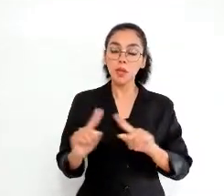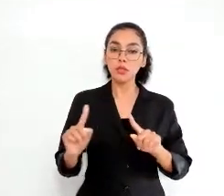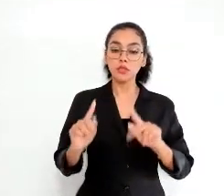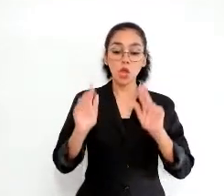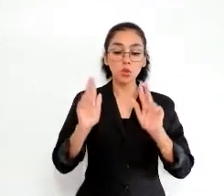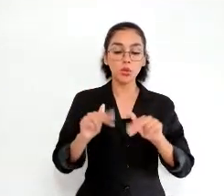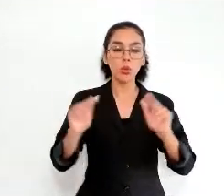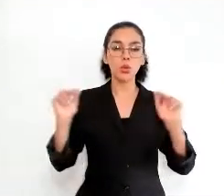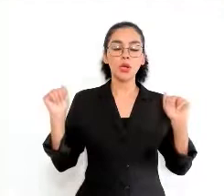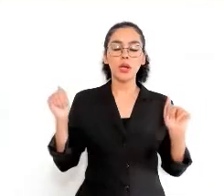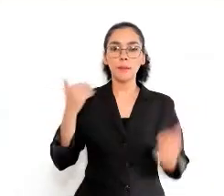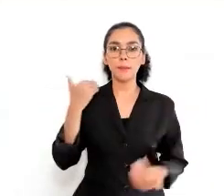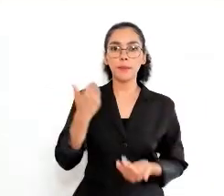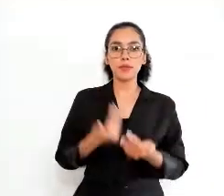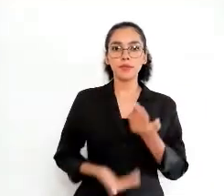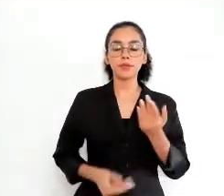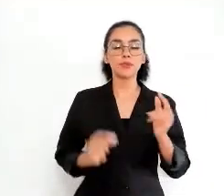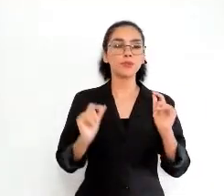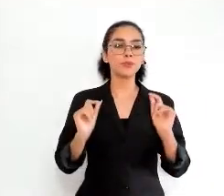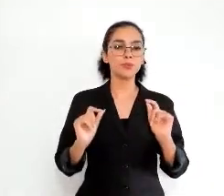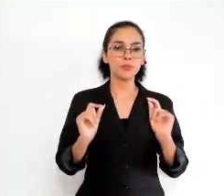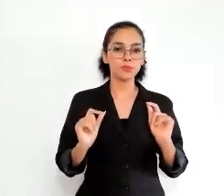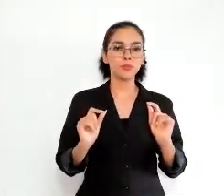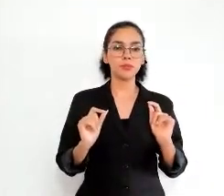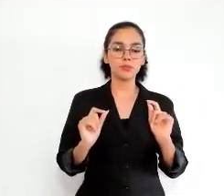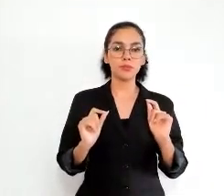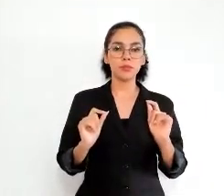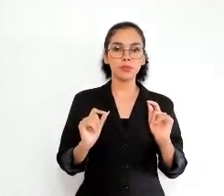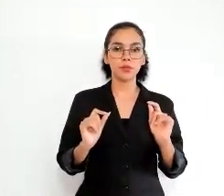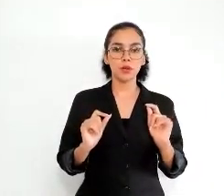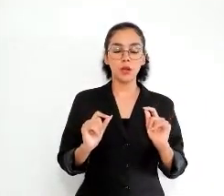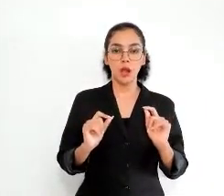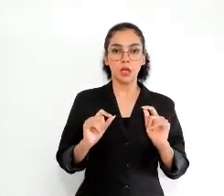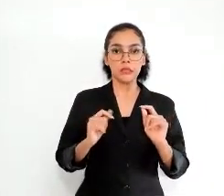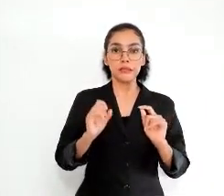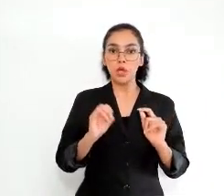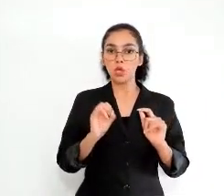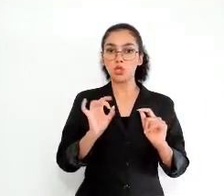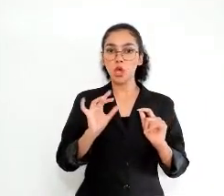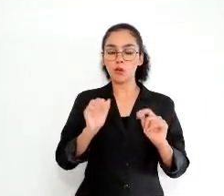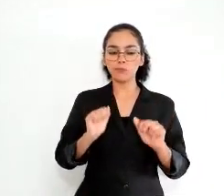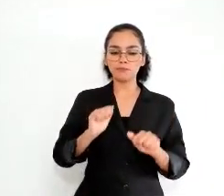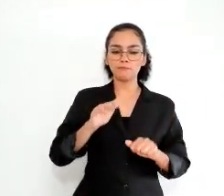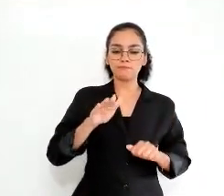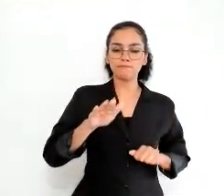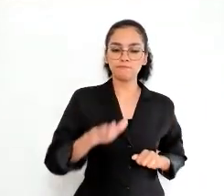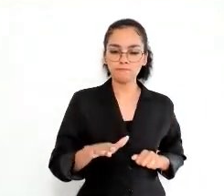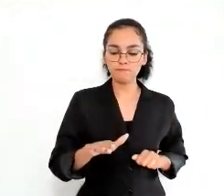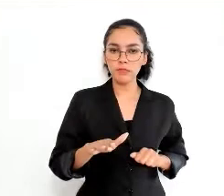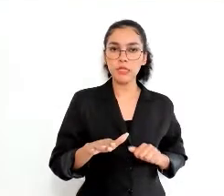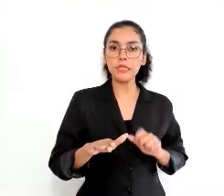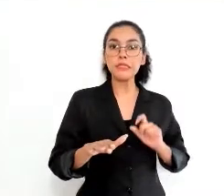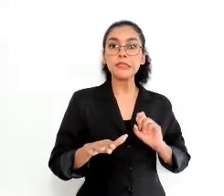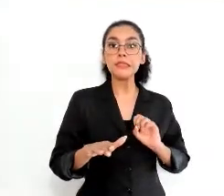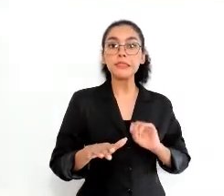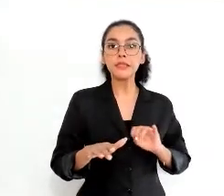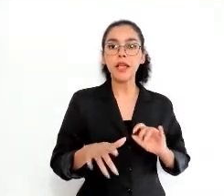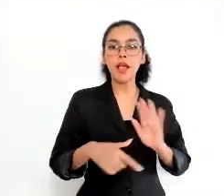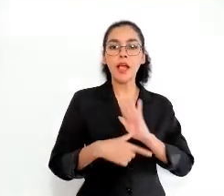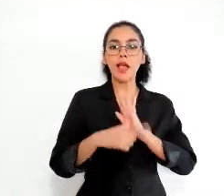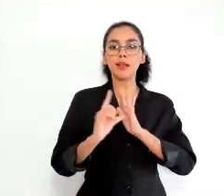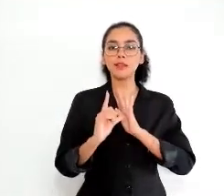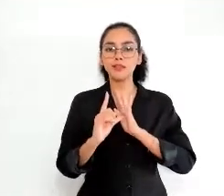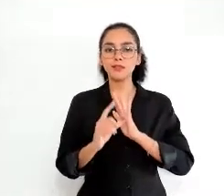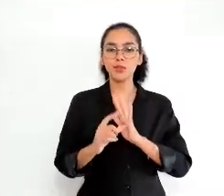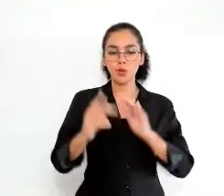de vista que não se dá um passo adiante sem antes passar pela criação humana. Até